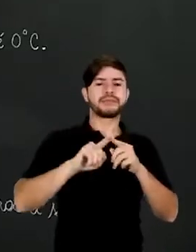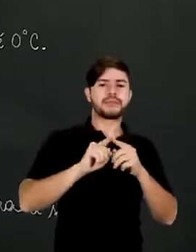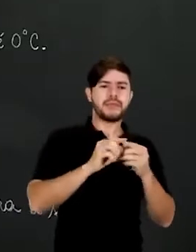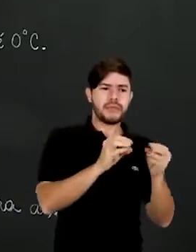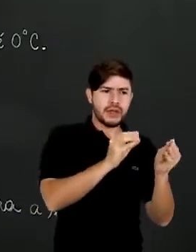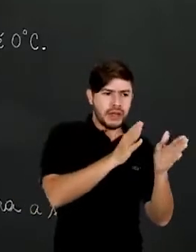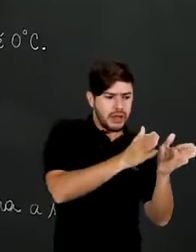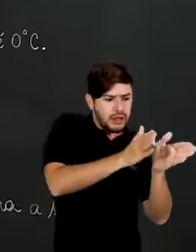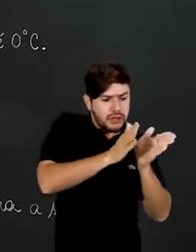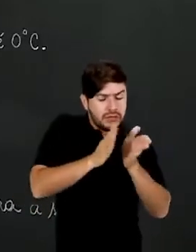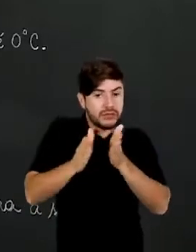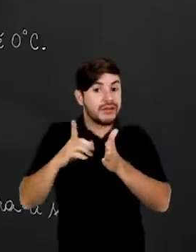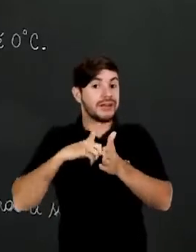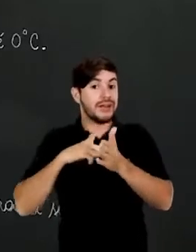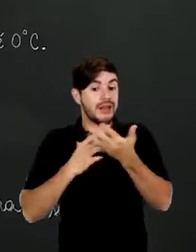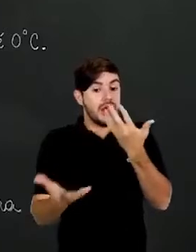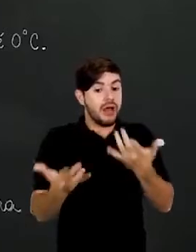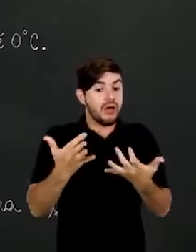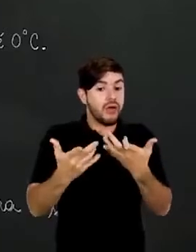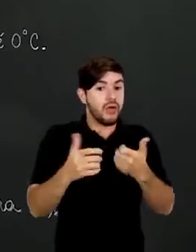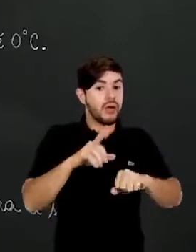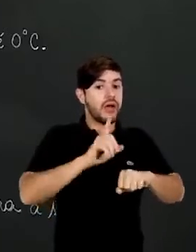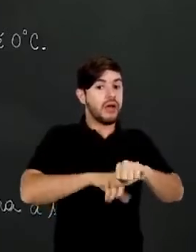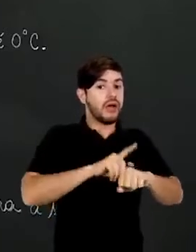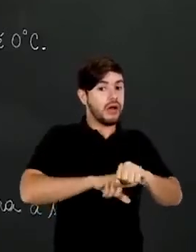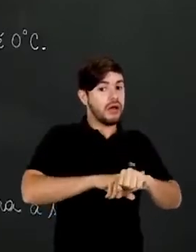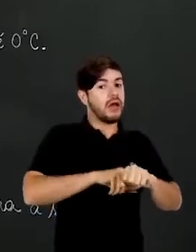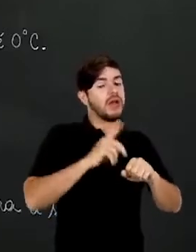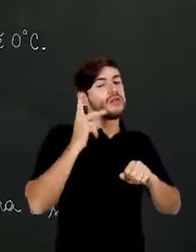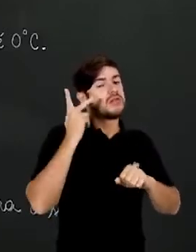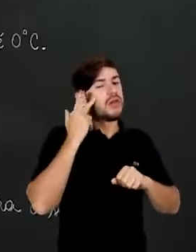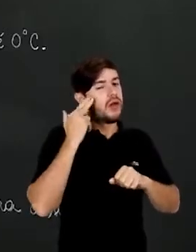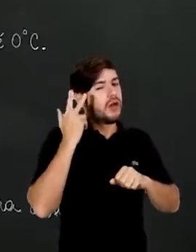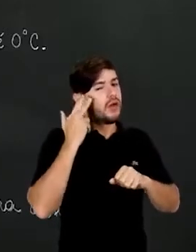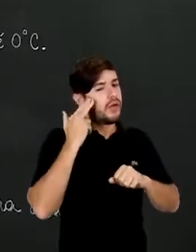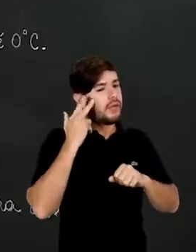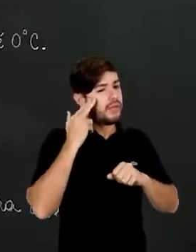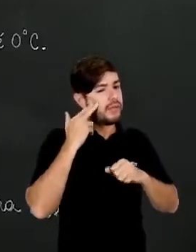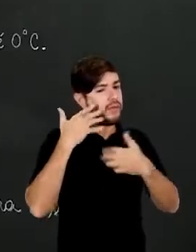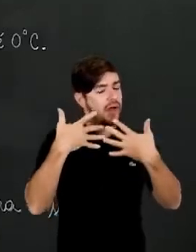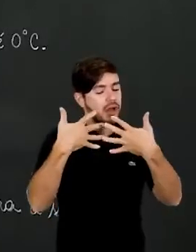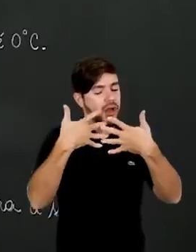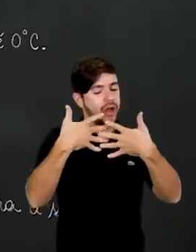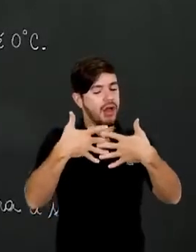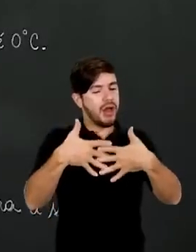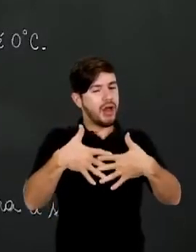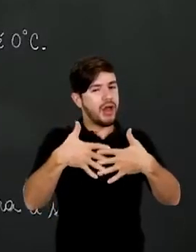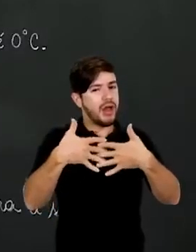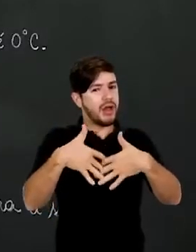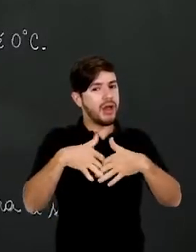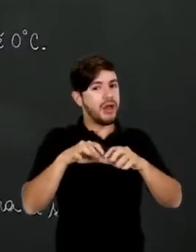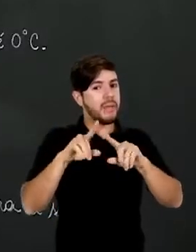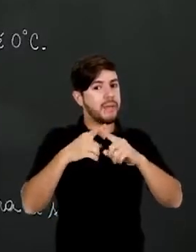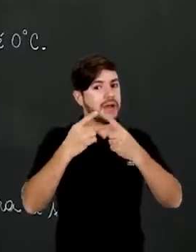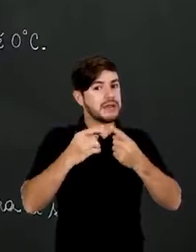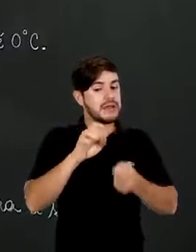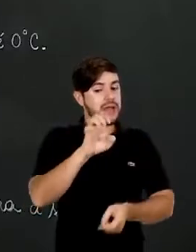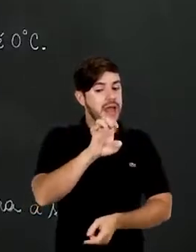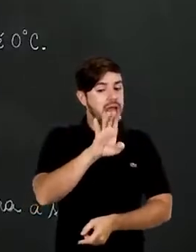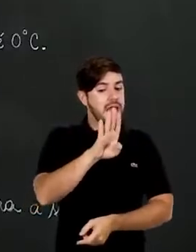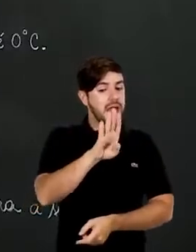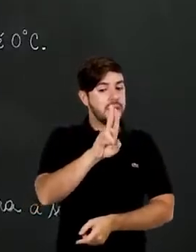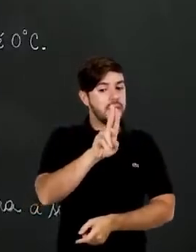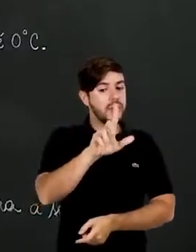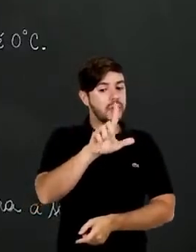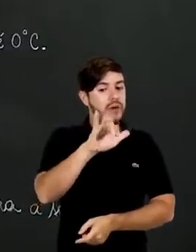à temperatura ambiente, de uma forma lenta e natural. Agora, quando eu falo de uma ebulição, eu estou falando